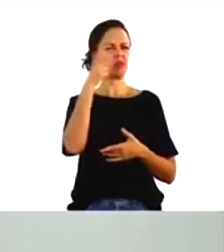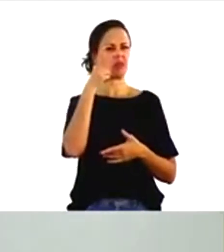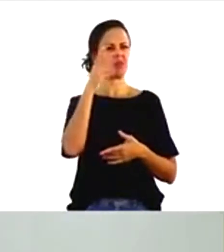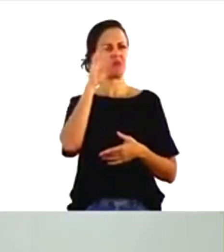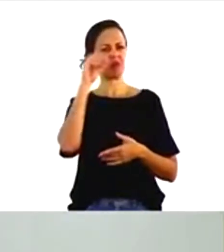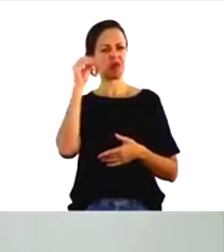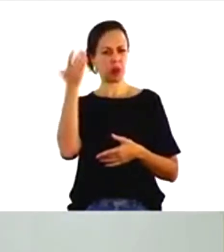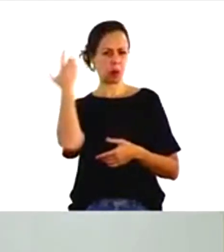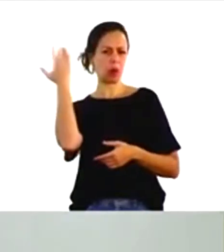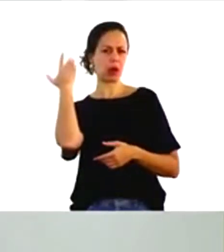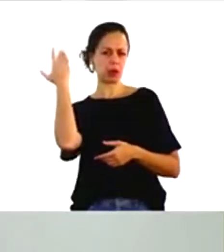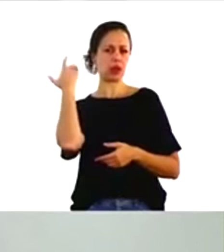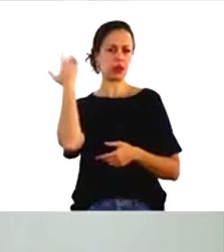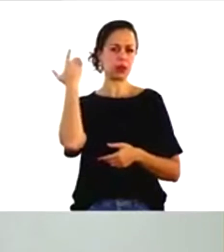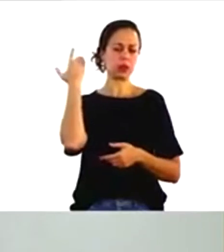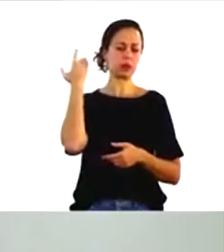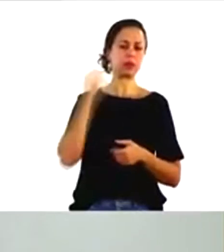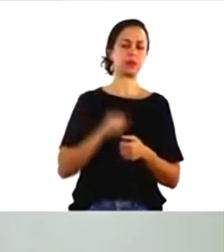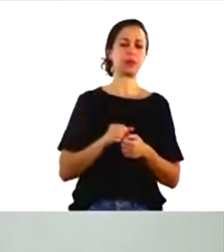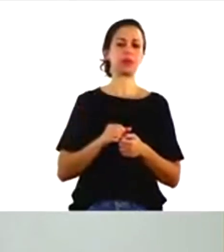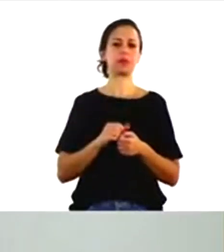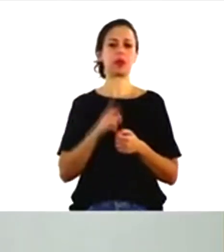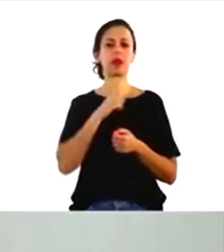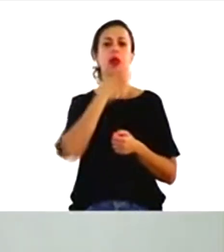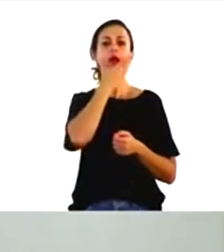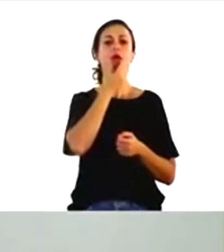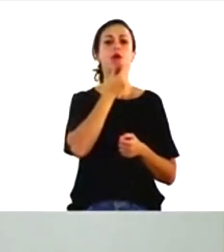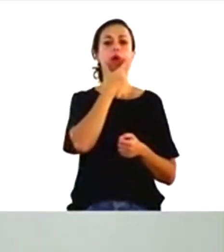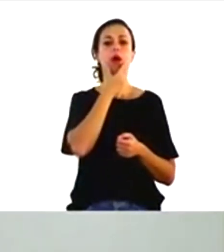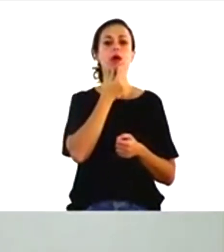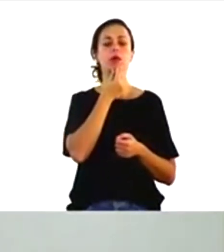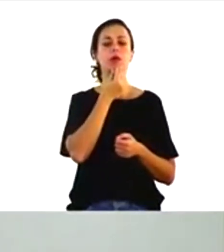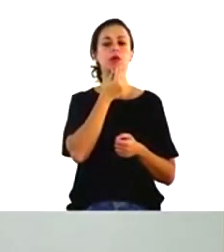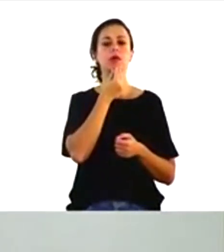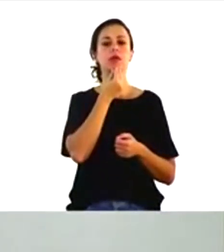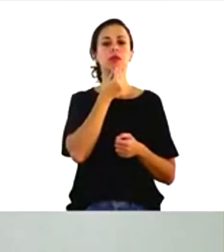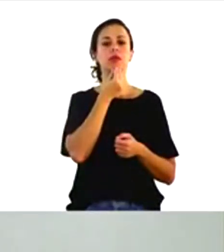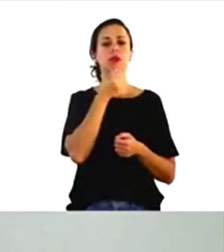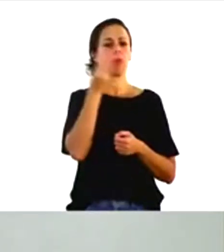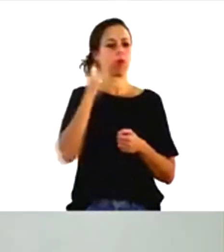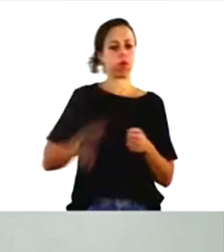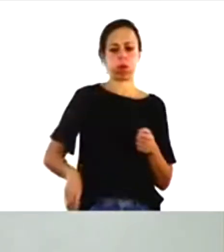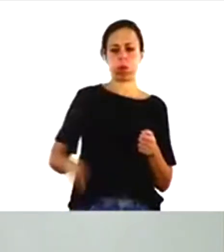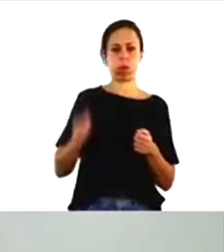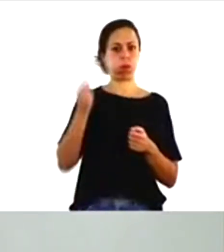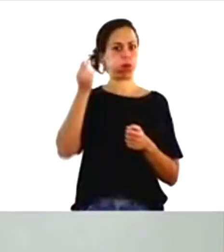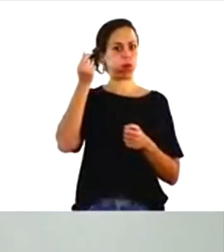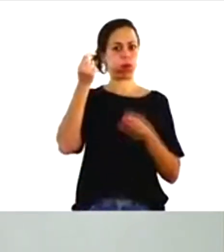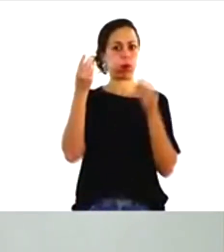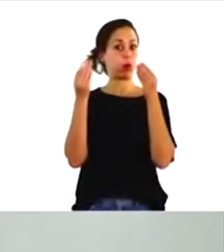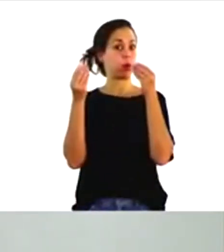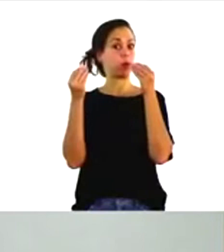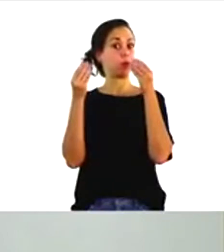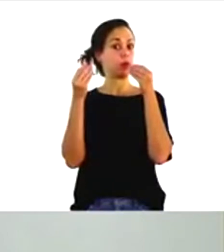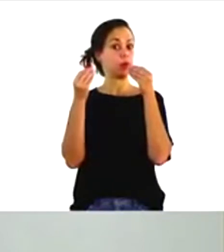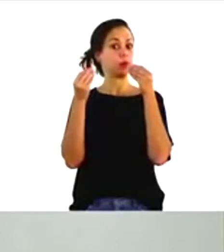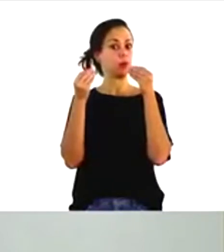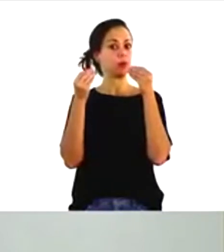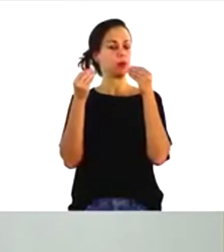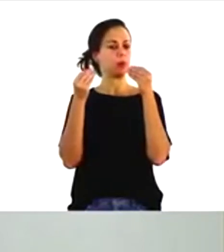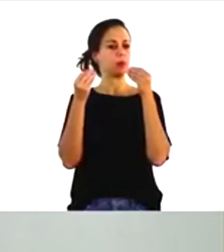um homem muito rico chamado William Hearst era também um colecionador de quadros.